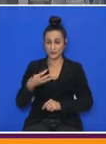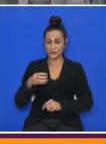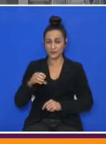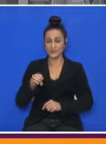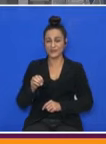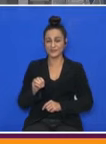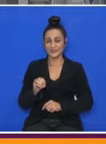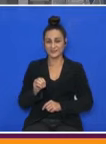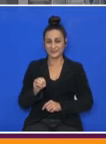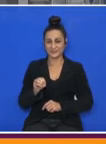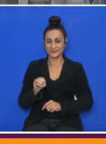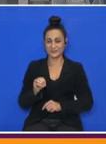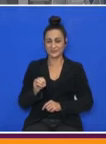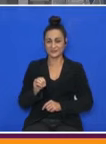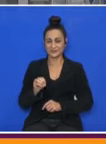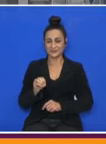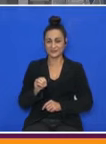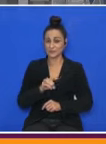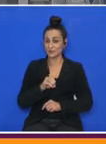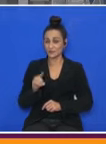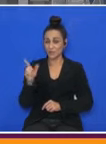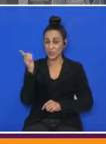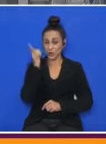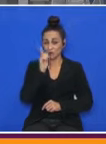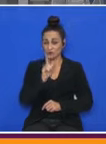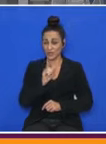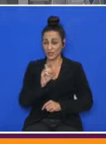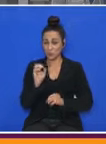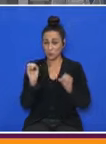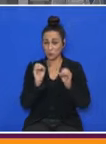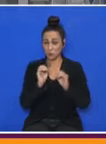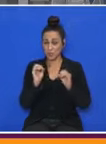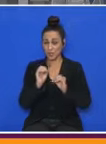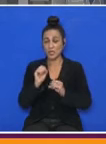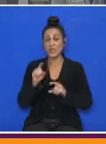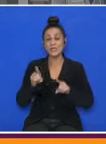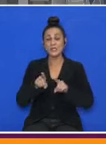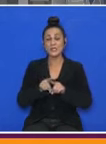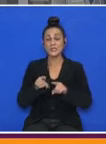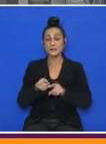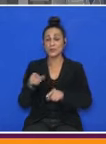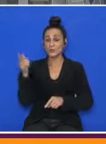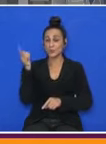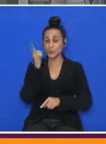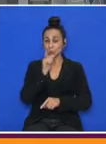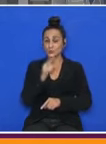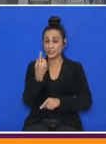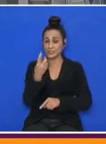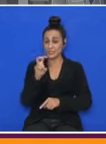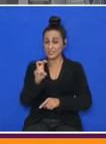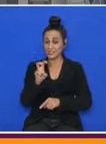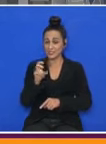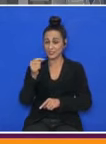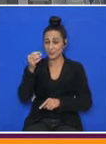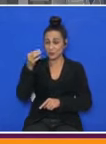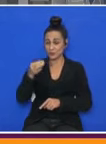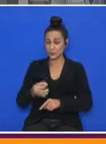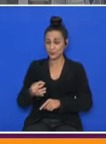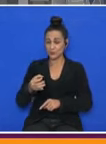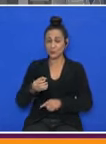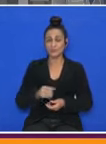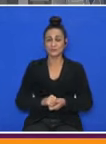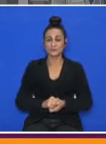Branca, 40. Você ganha com 0 acerto, ganha também a partir de 15 acertos. Bola cinza,